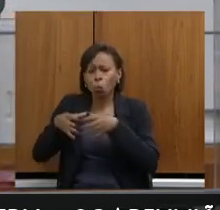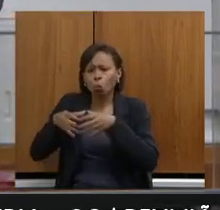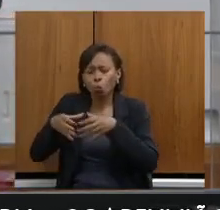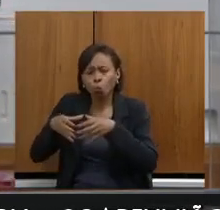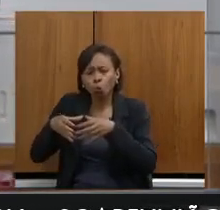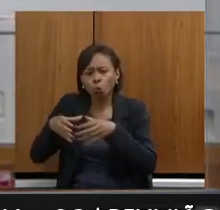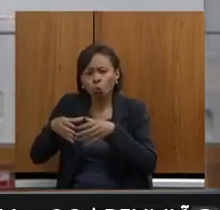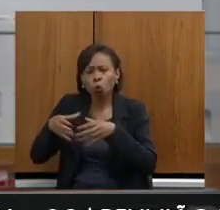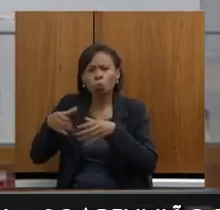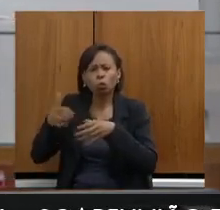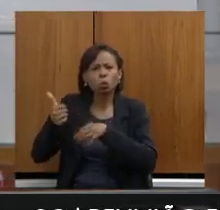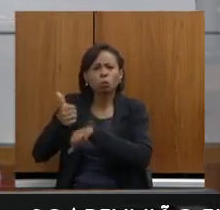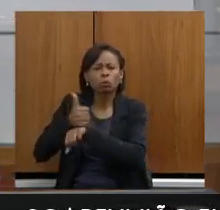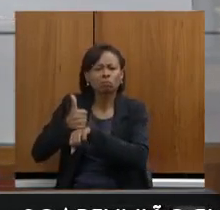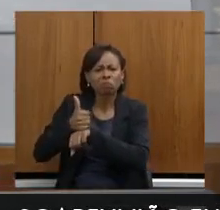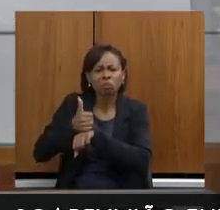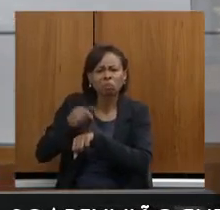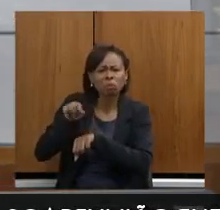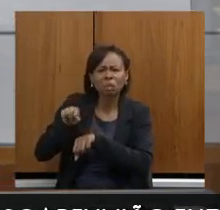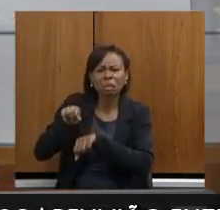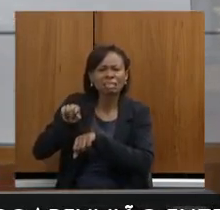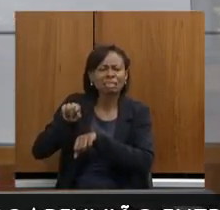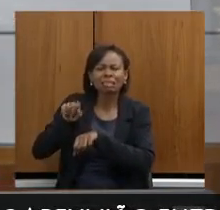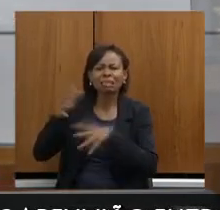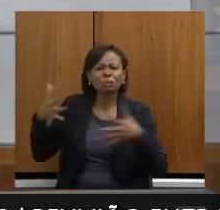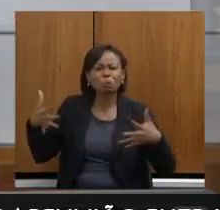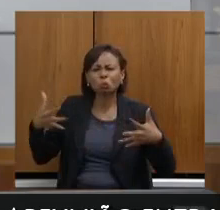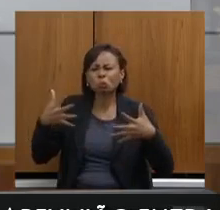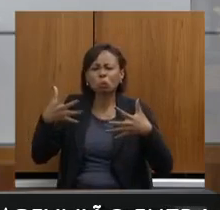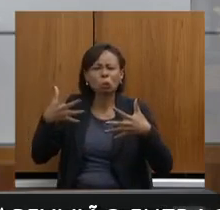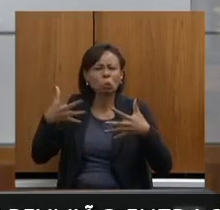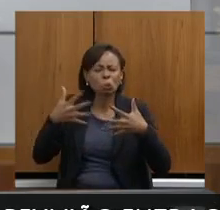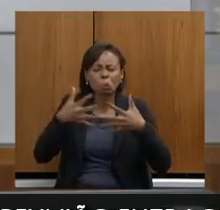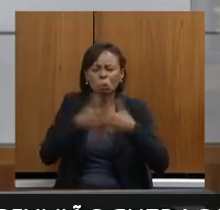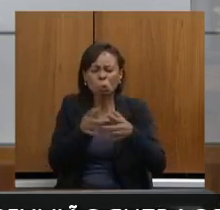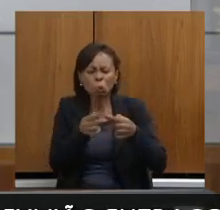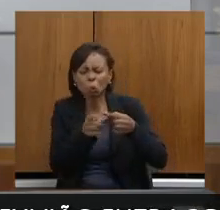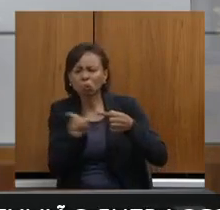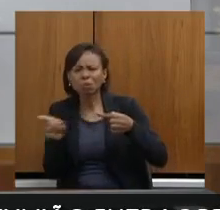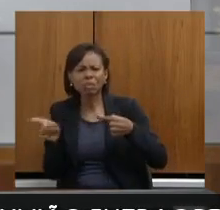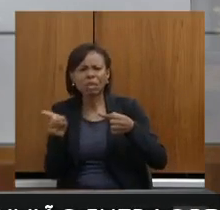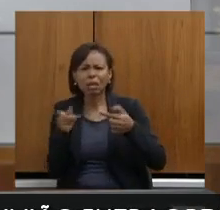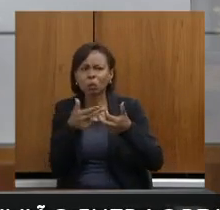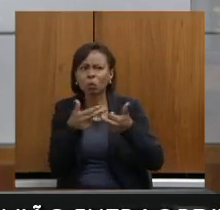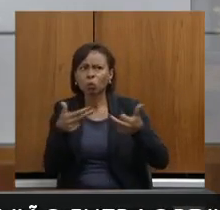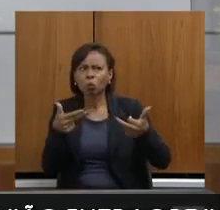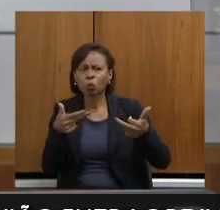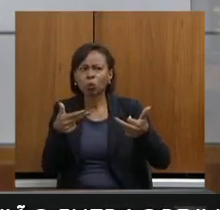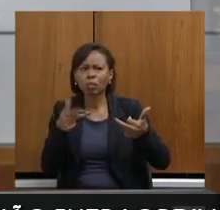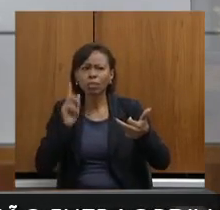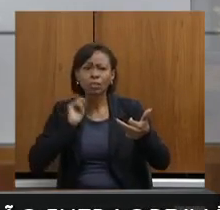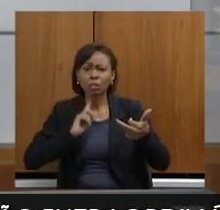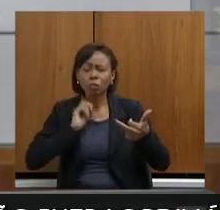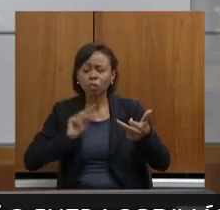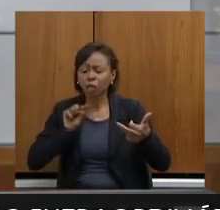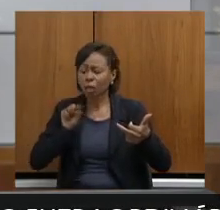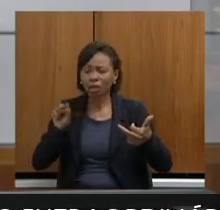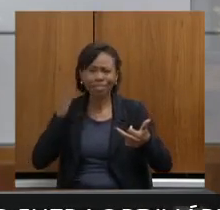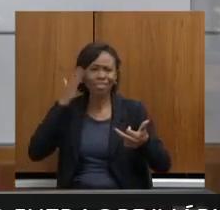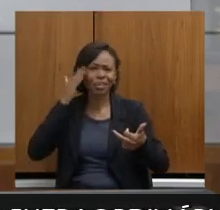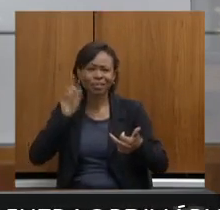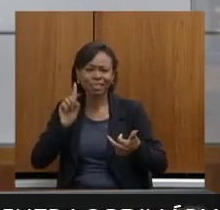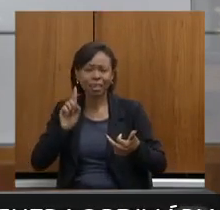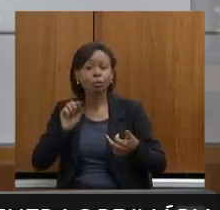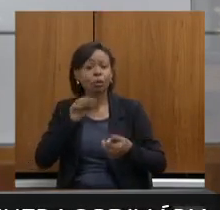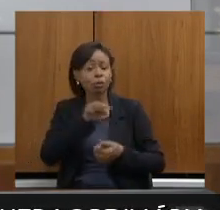grupo absolutamente distorcido da realidade de Minas Gerais e com a senhora eu tenho